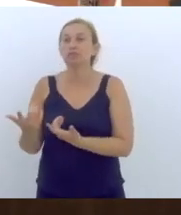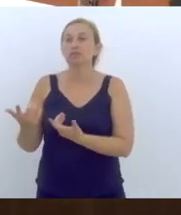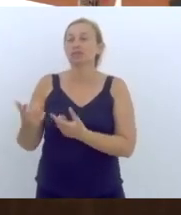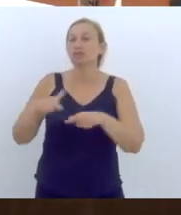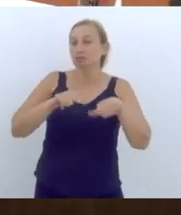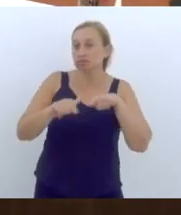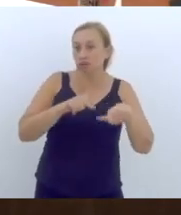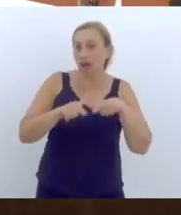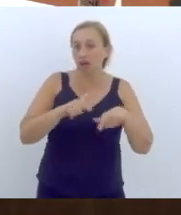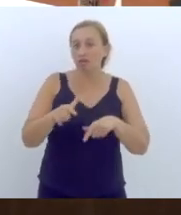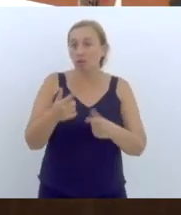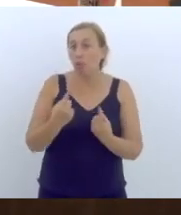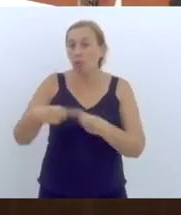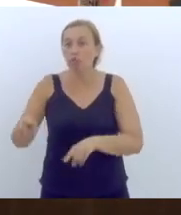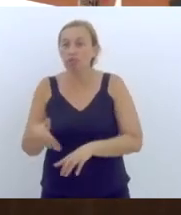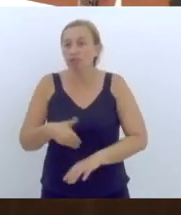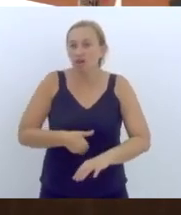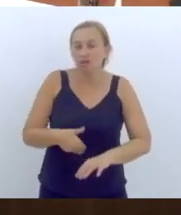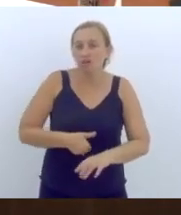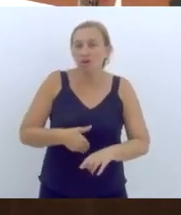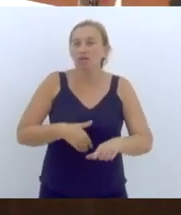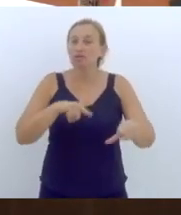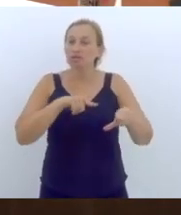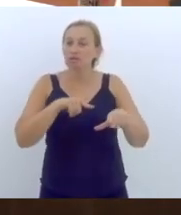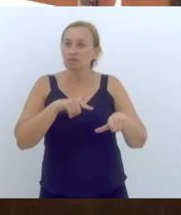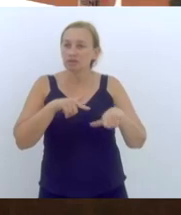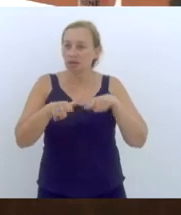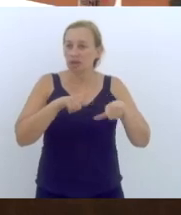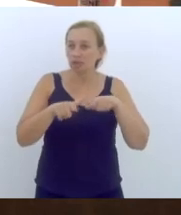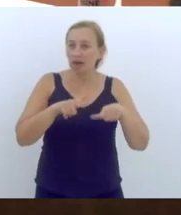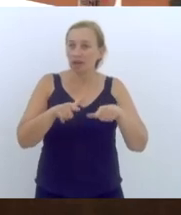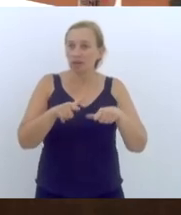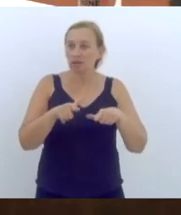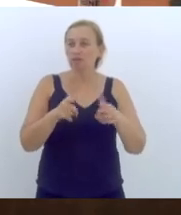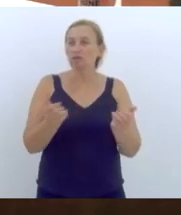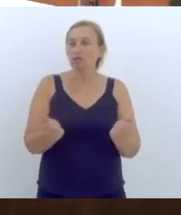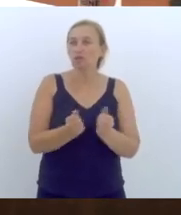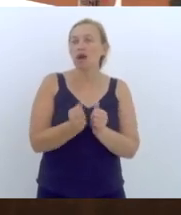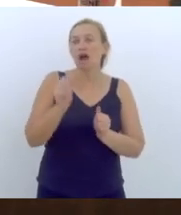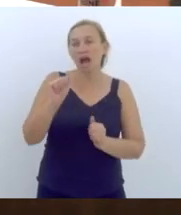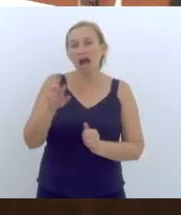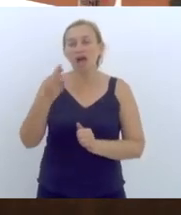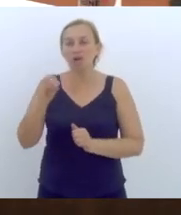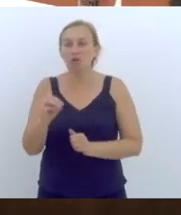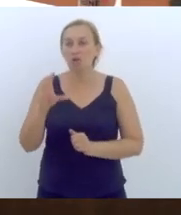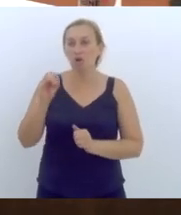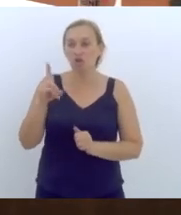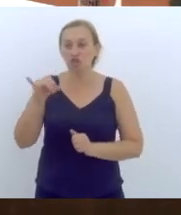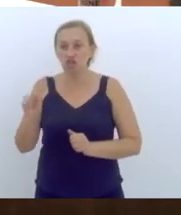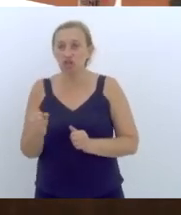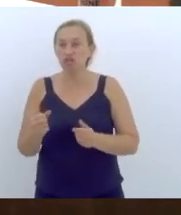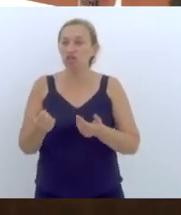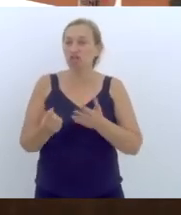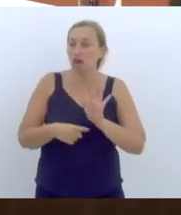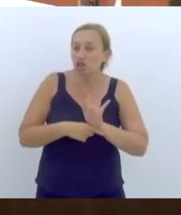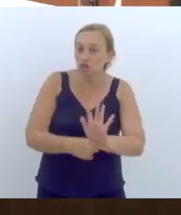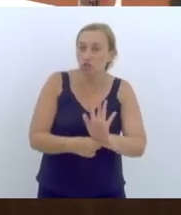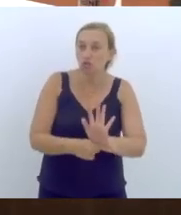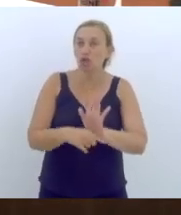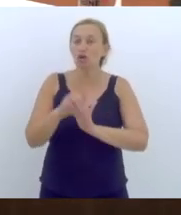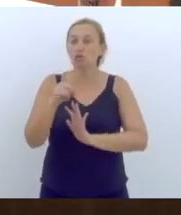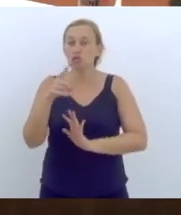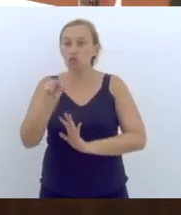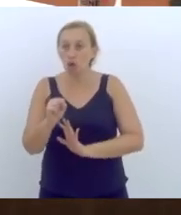à fome, e gerando emprego e renda no campo através da agroecologia, a gente recupera o solo, a gente recupera os corpos